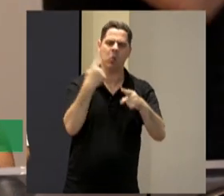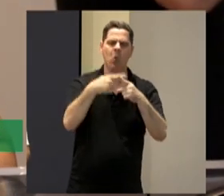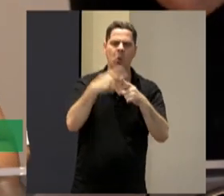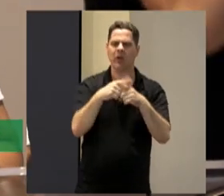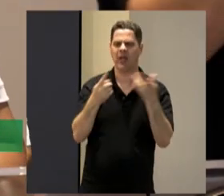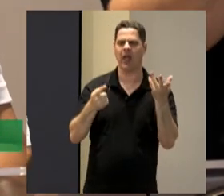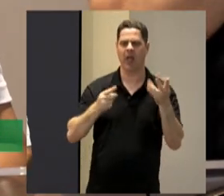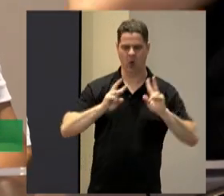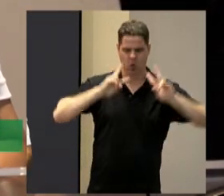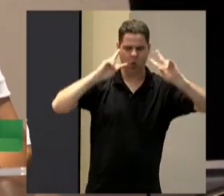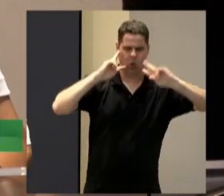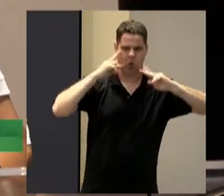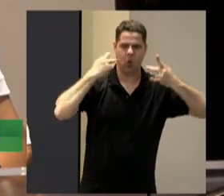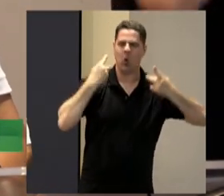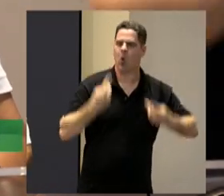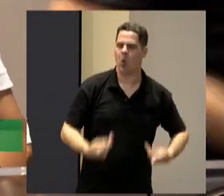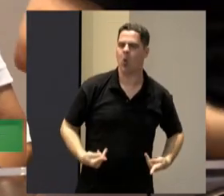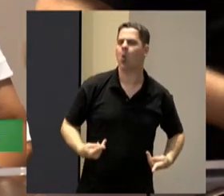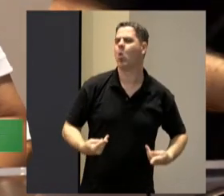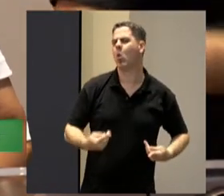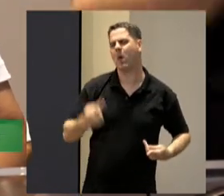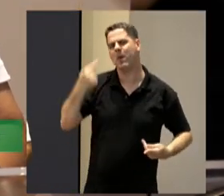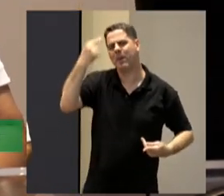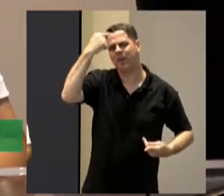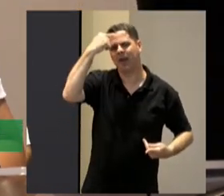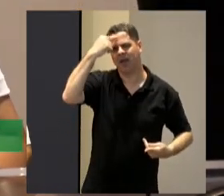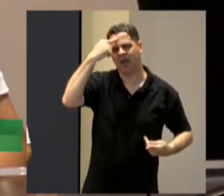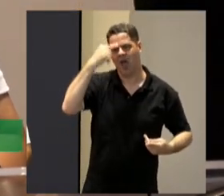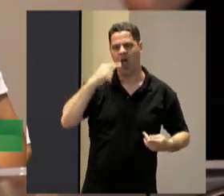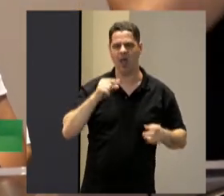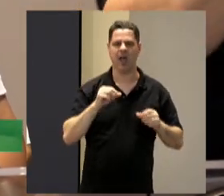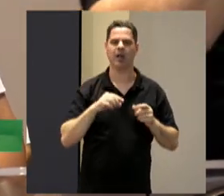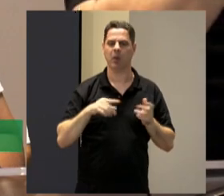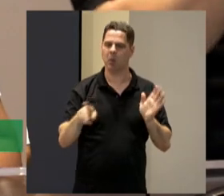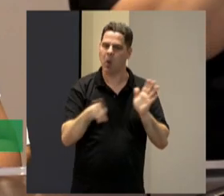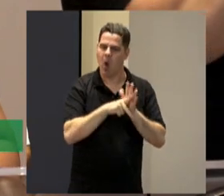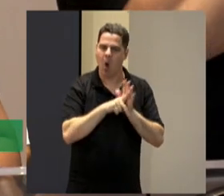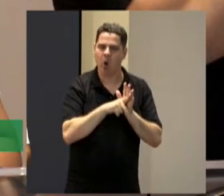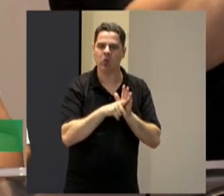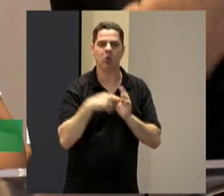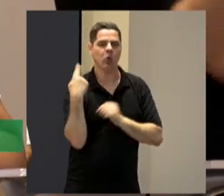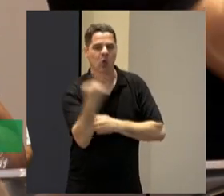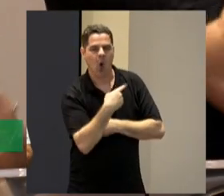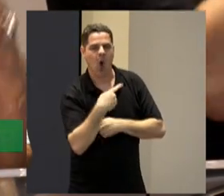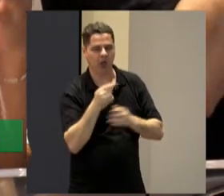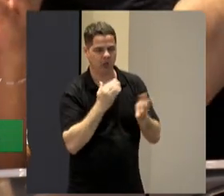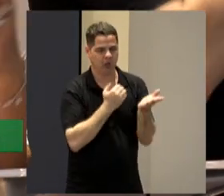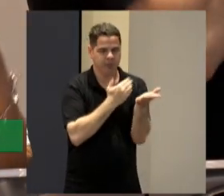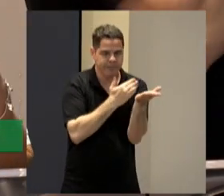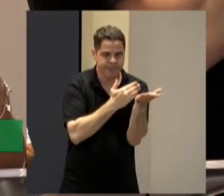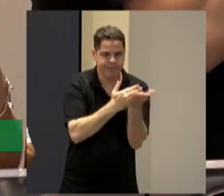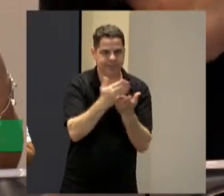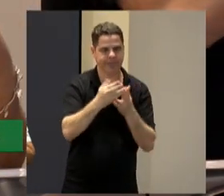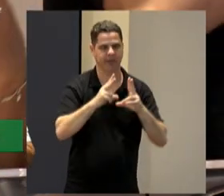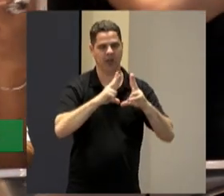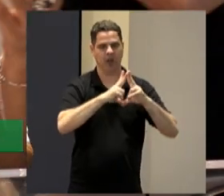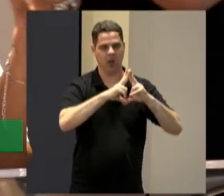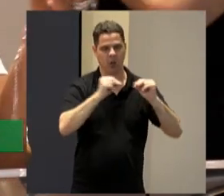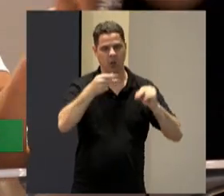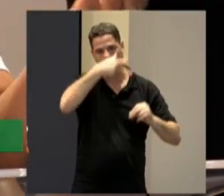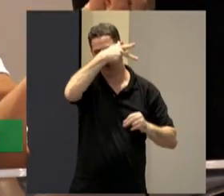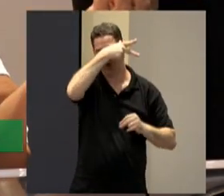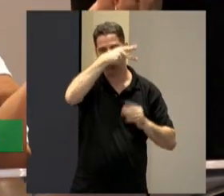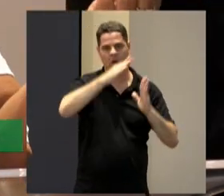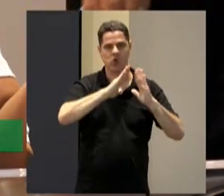princípio humanitário, esse pressuposto civilizatório que nós estabelecemos na rede entre